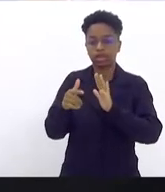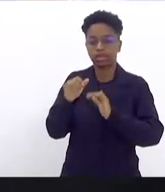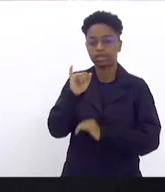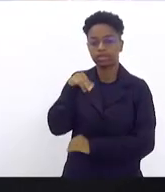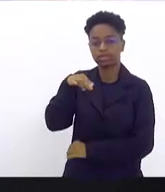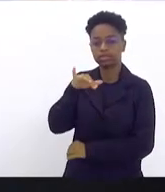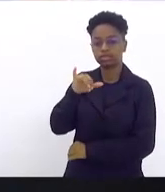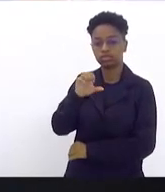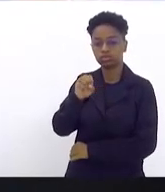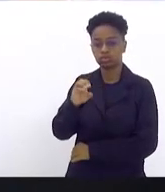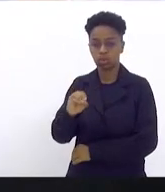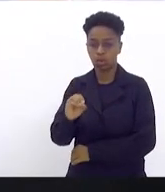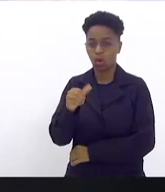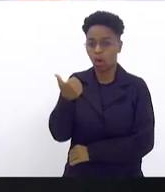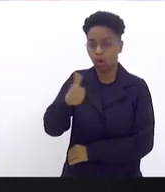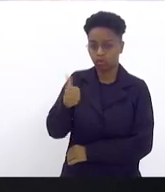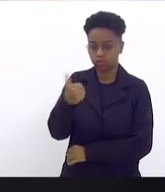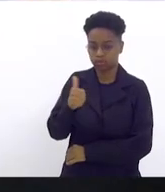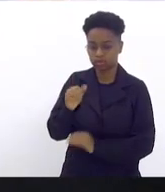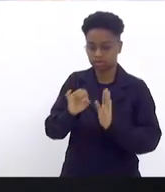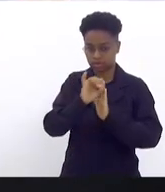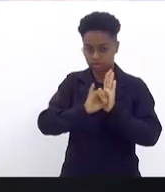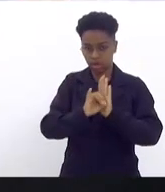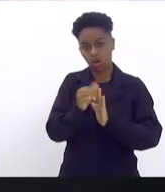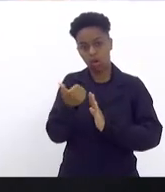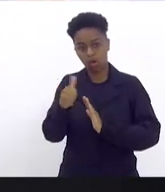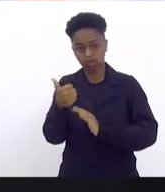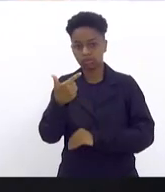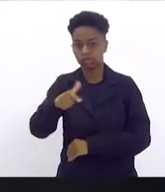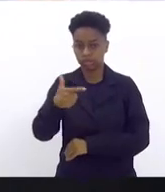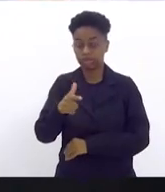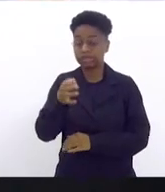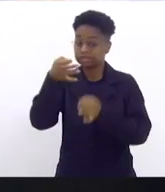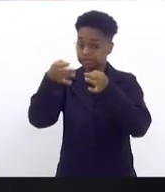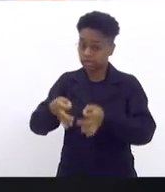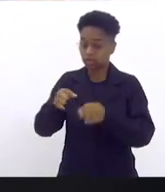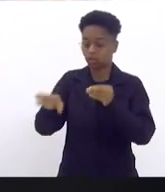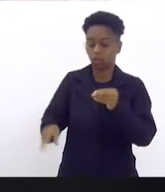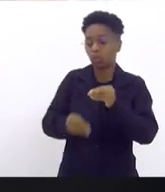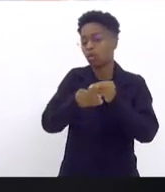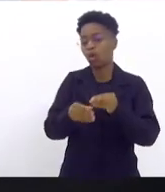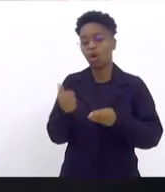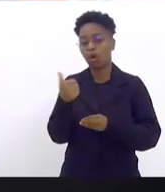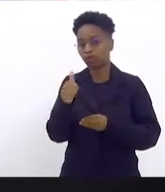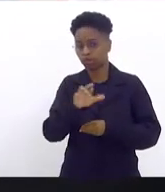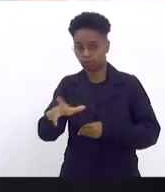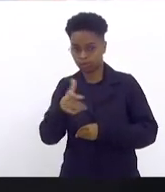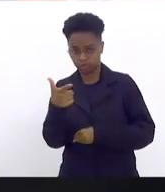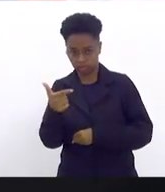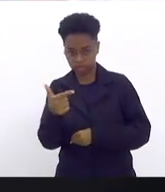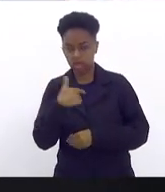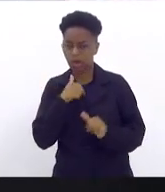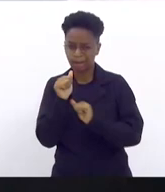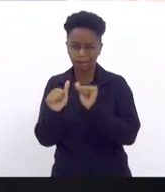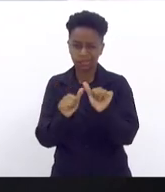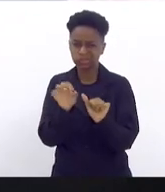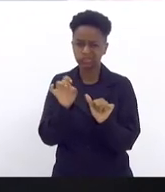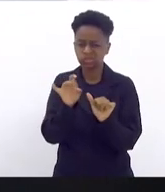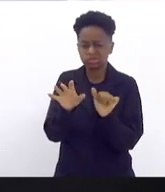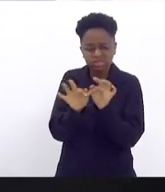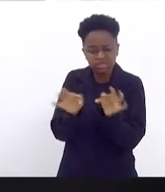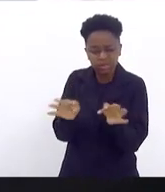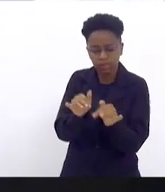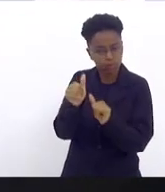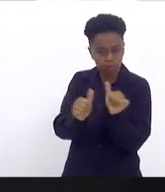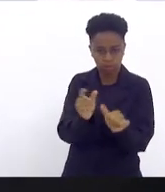seria incluir o 11 e não o 12. Então eu vou fazer a correção agora, é uma correção apenas material, não muda nada o